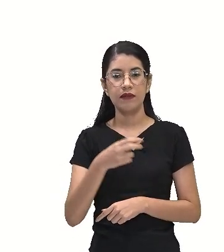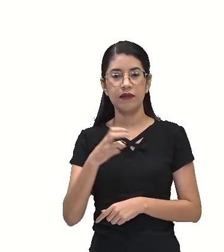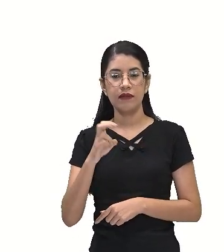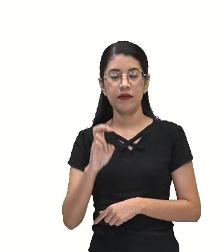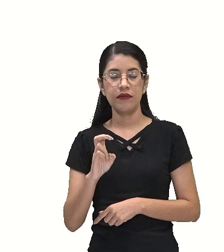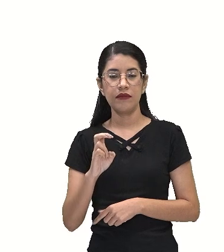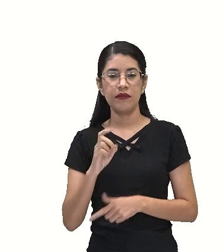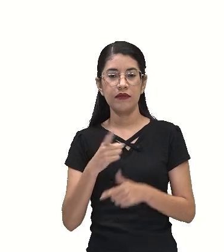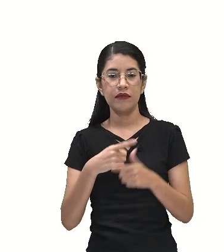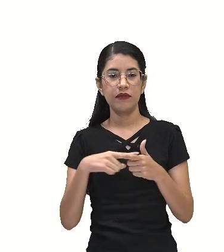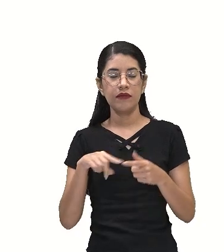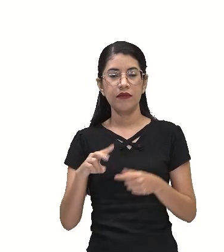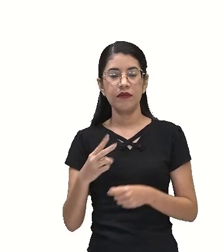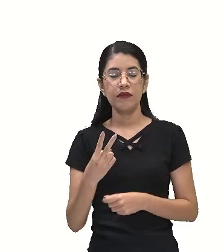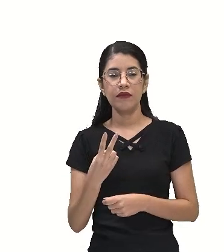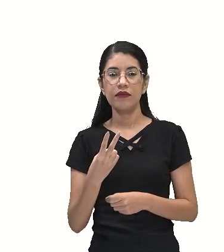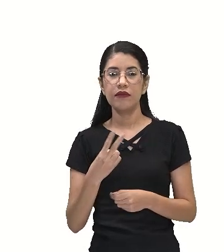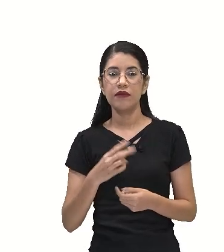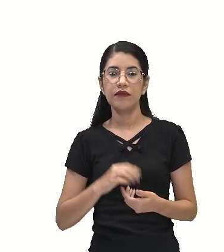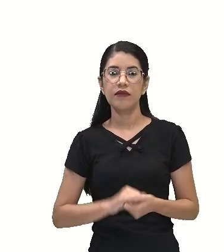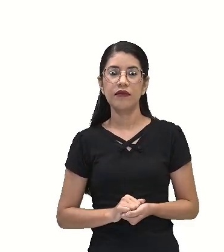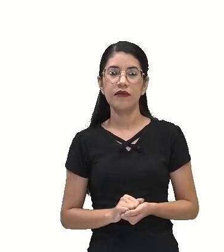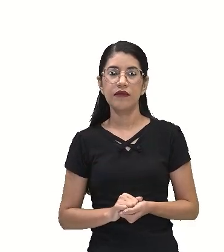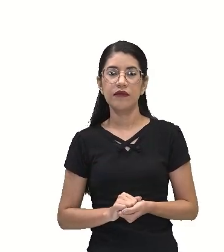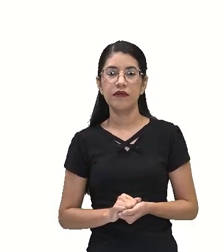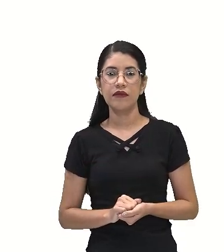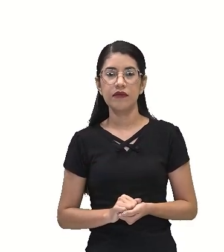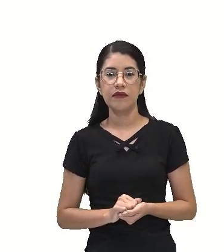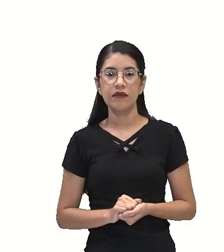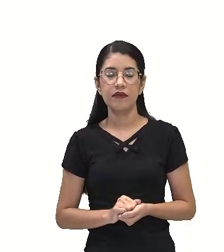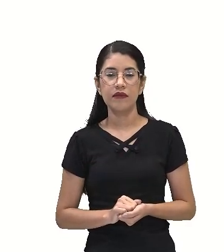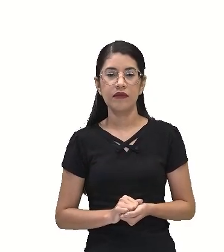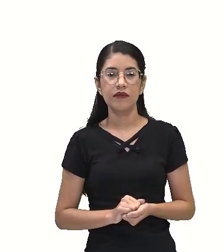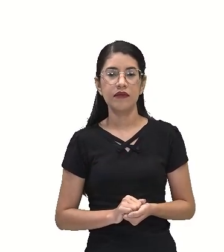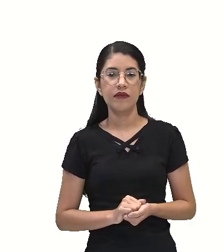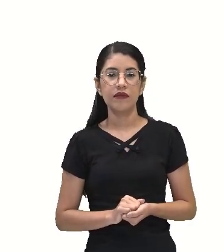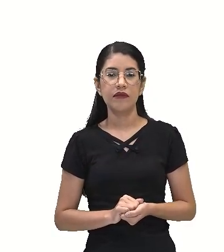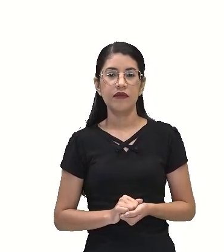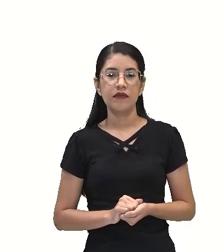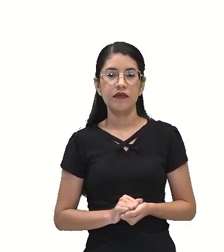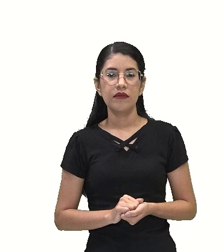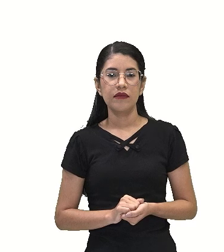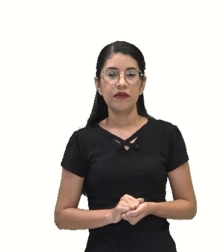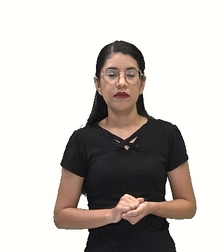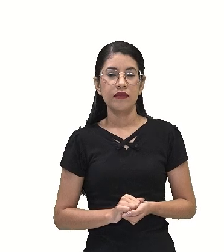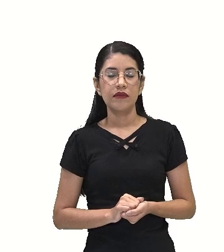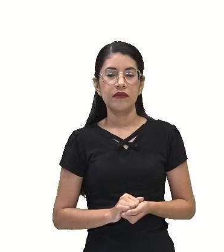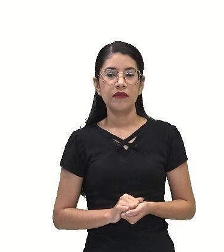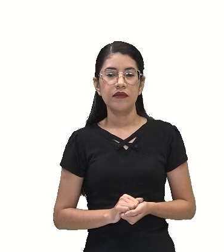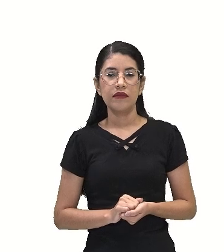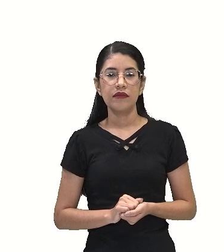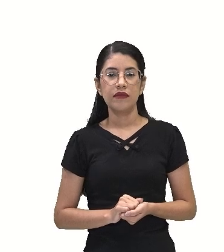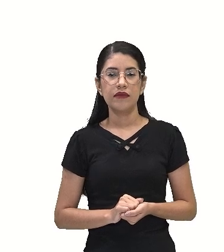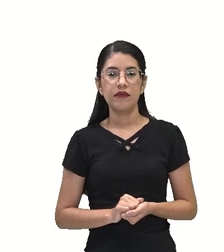75. 75 dividido por 2 novamente. Continuando aqui em